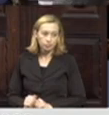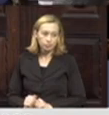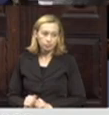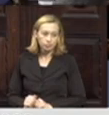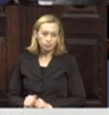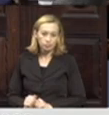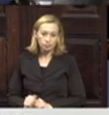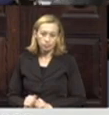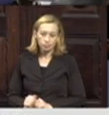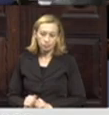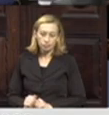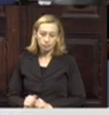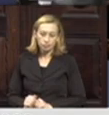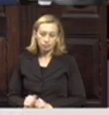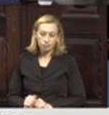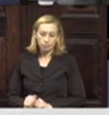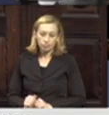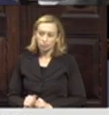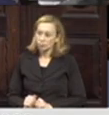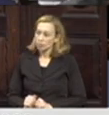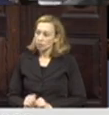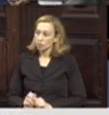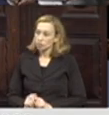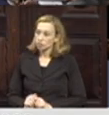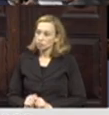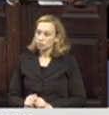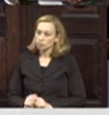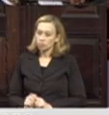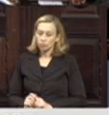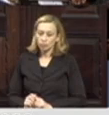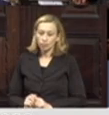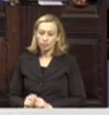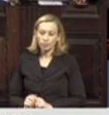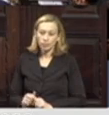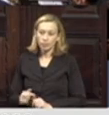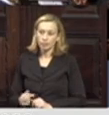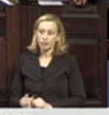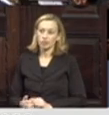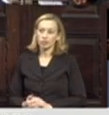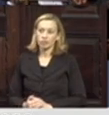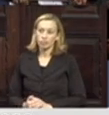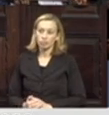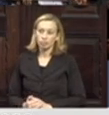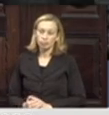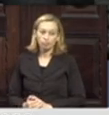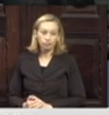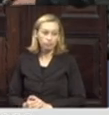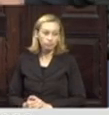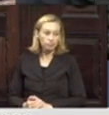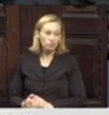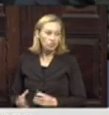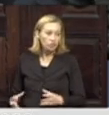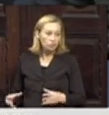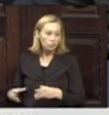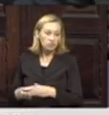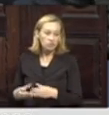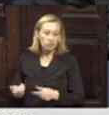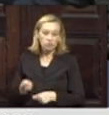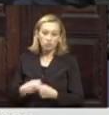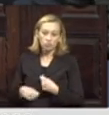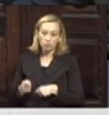Pela Comissão de Defesa do Consumidor, deputado Luiz Martins. Deputado Dica Anderson Nogueira.